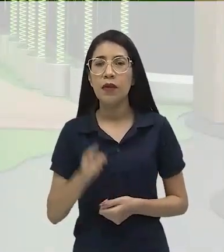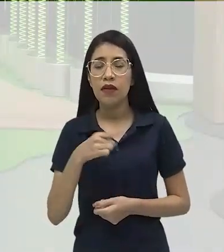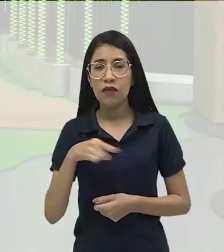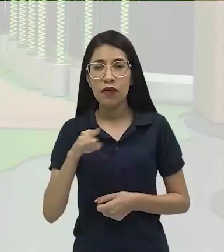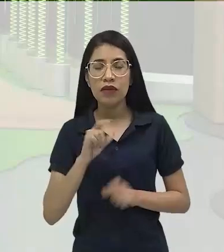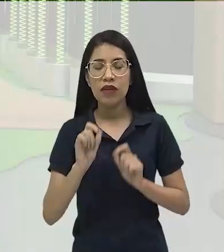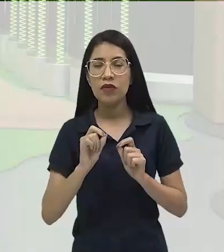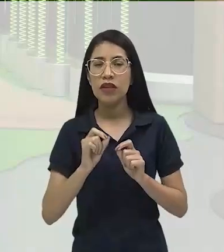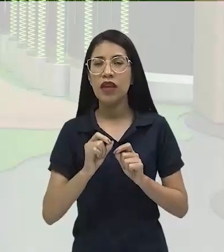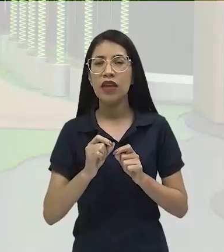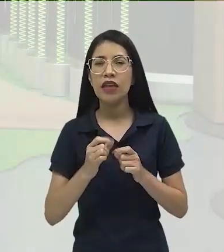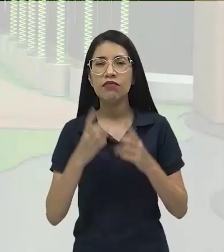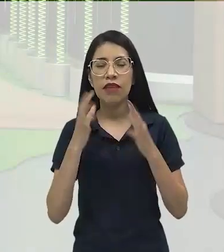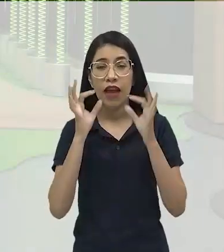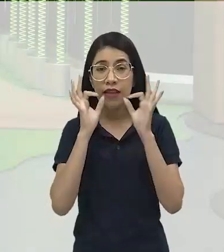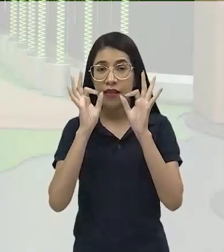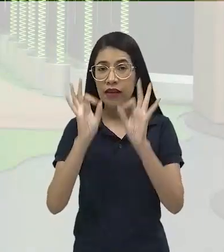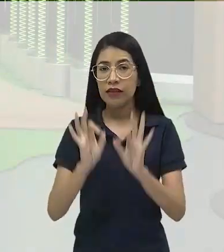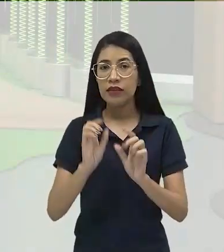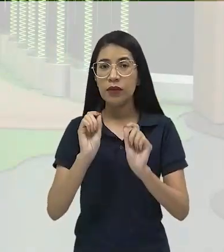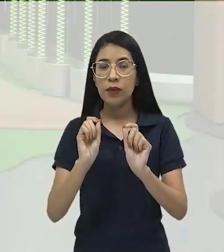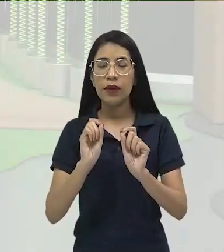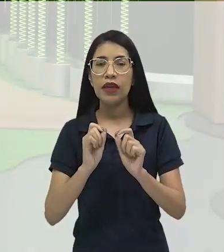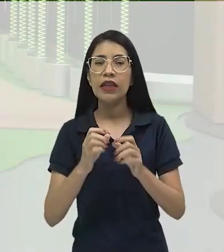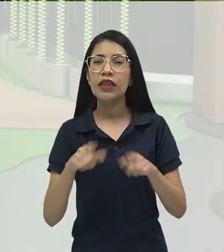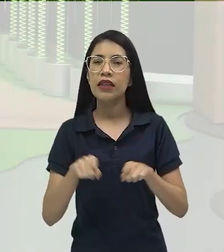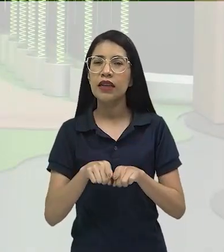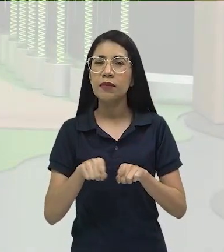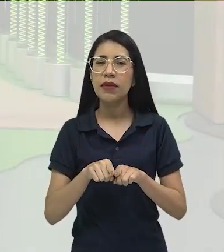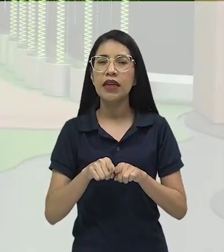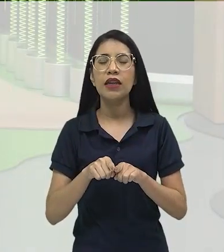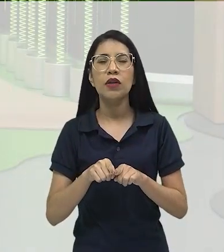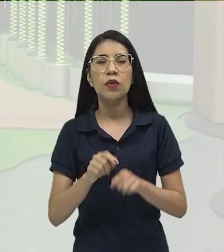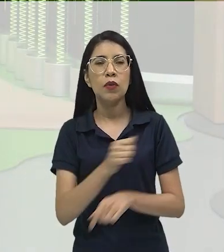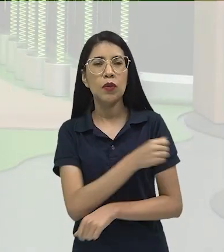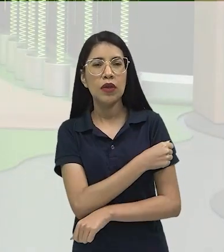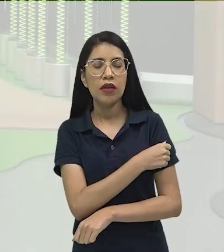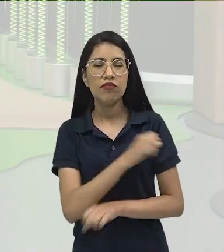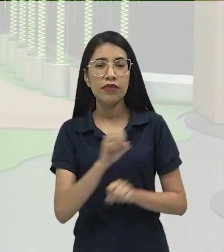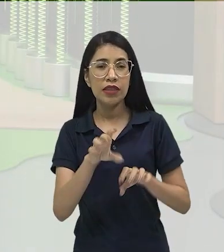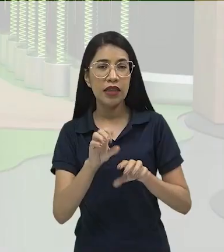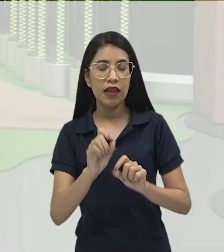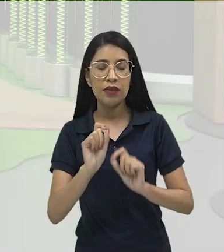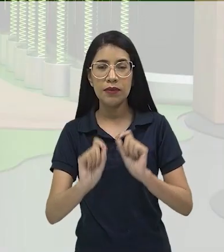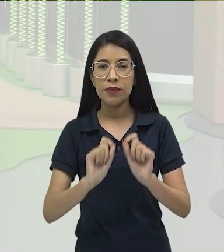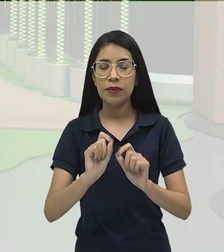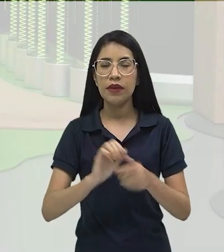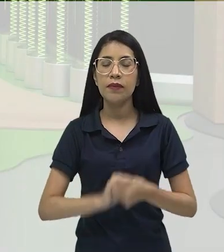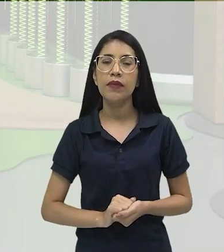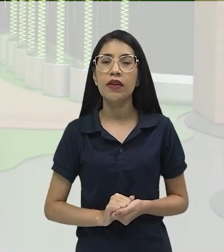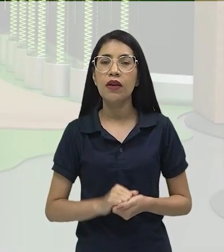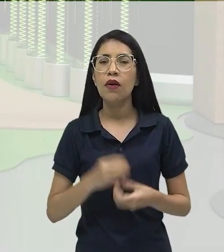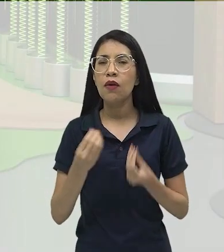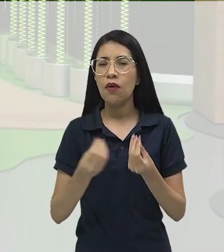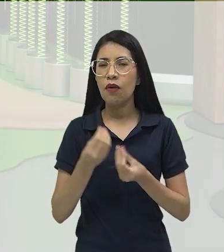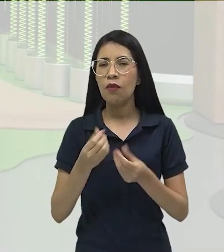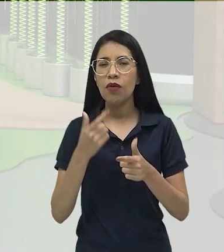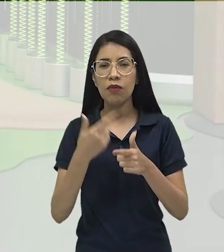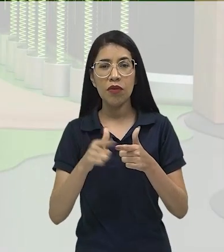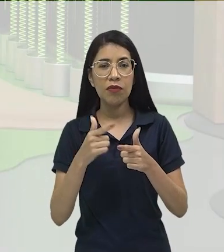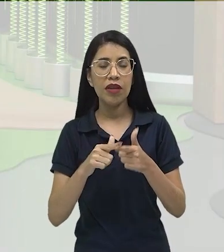que desperte em vocês, sensibilize nossos alunos quanto ao tão grande que é